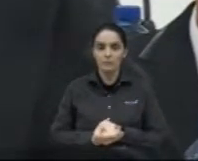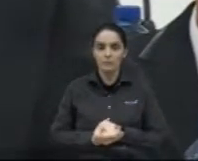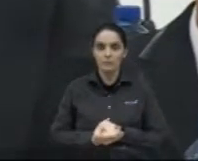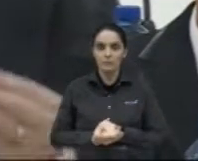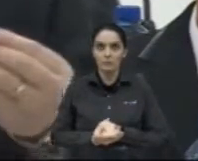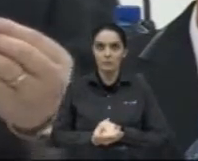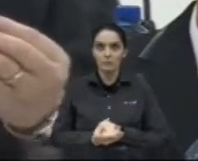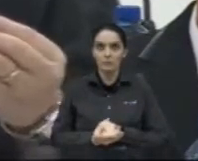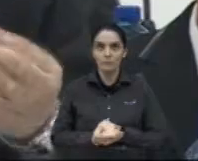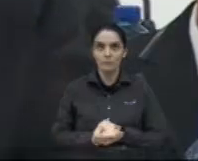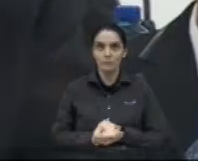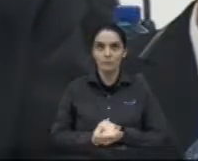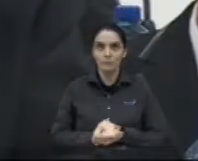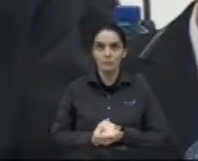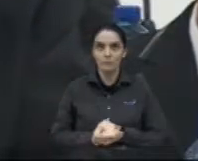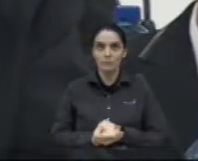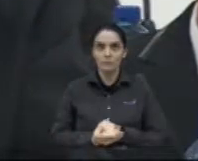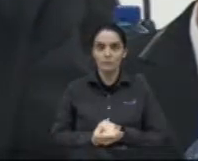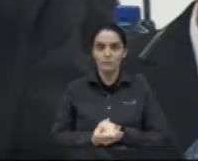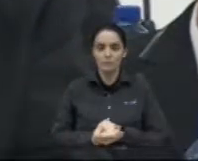Então,